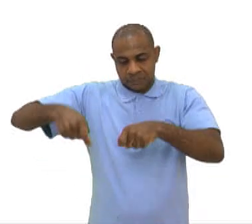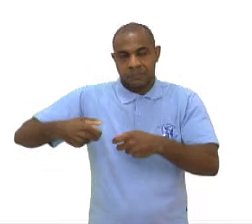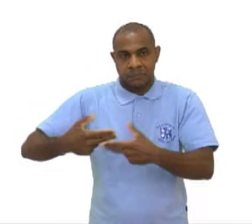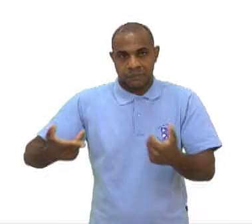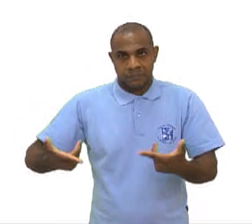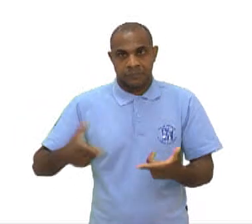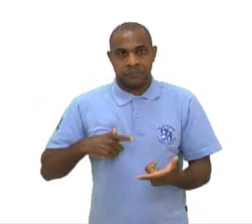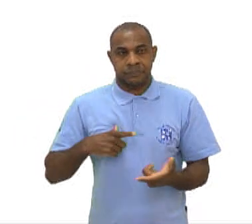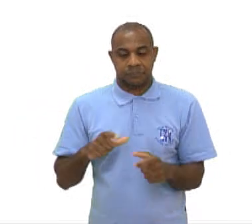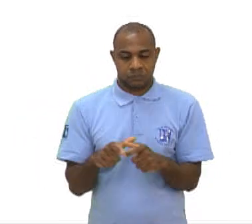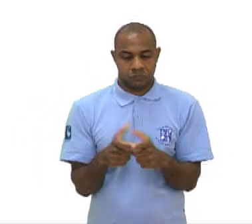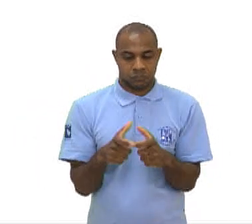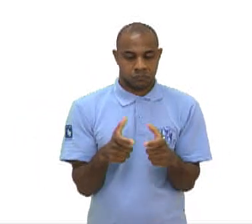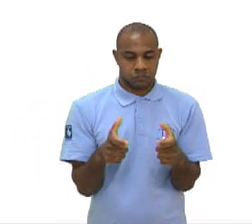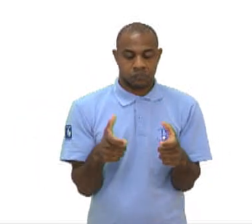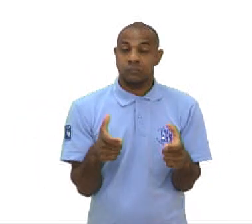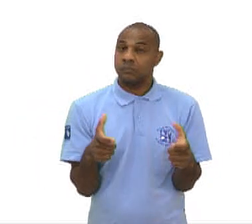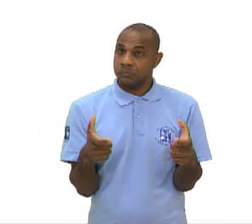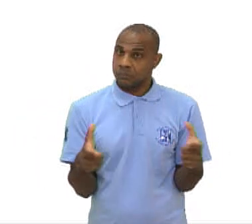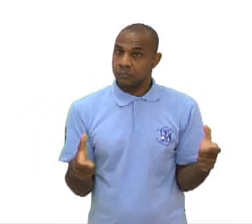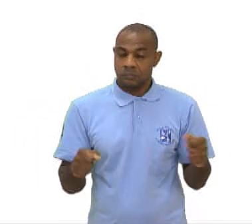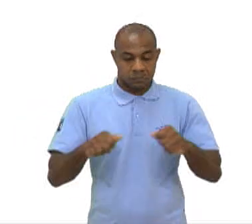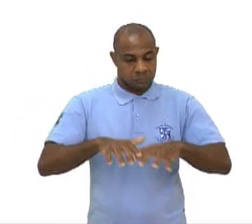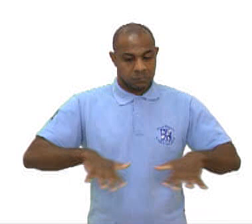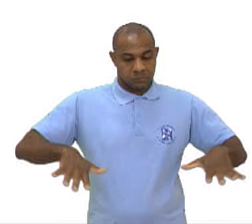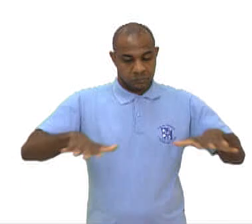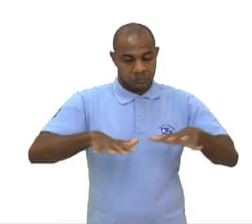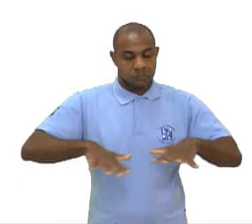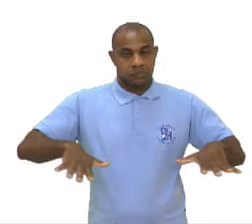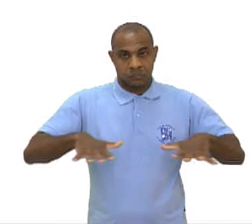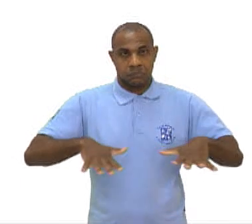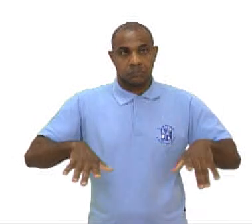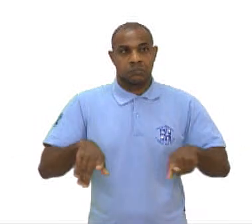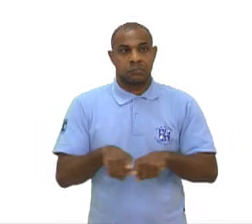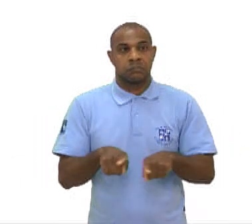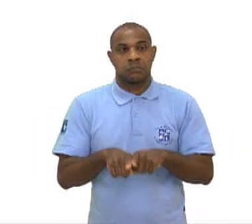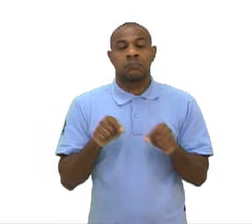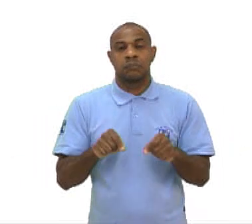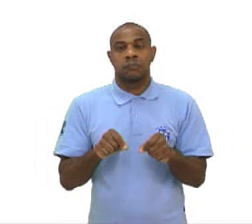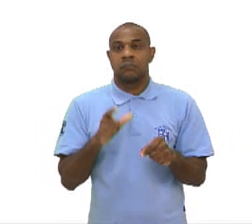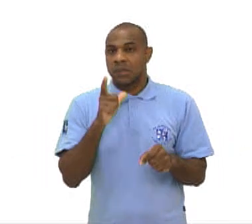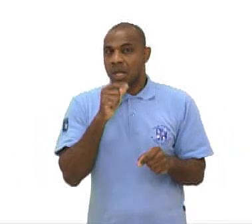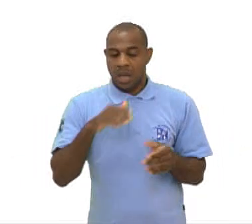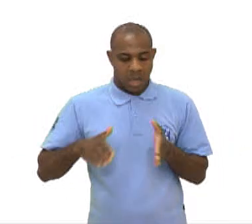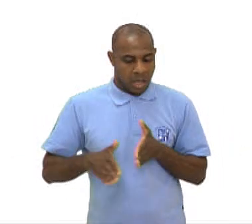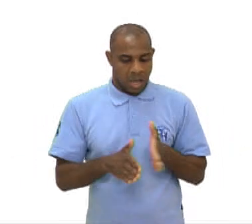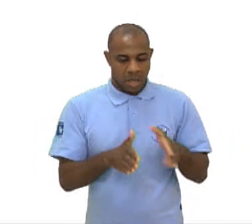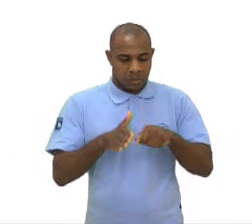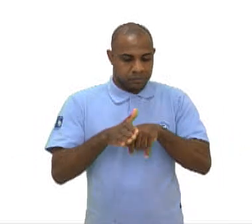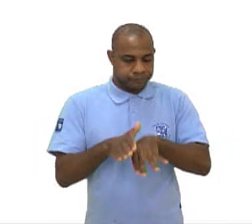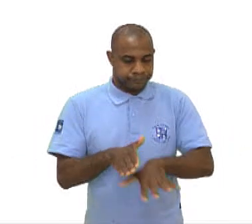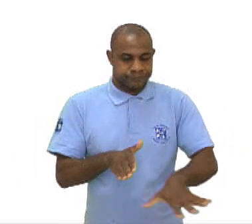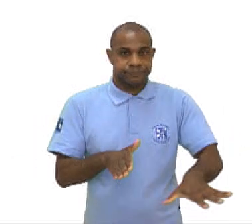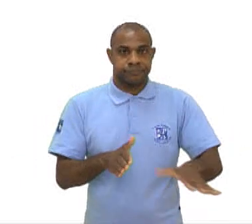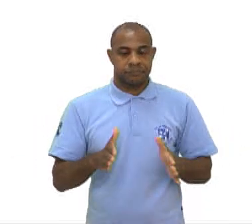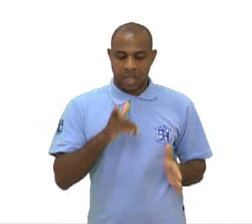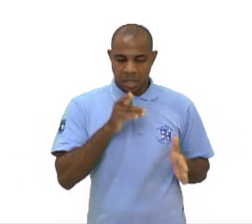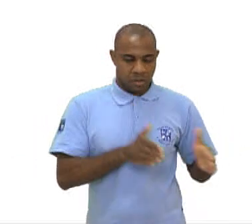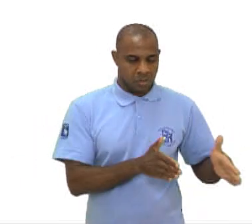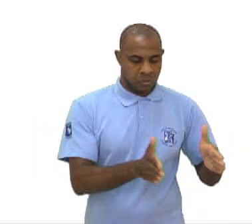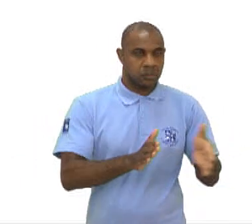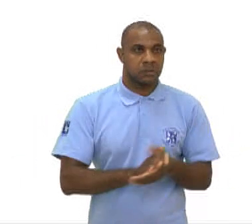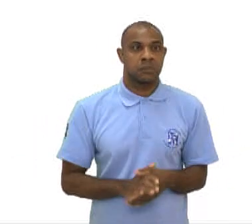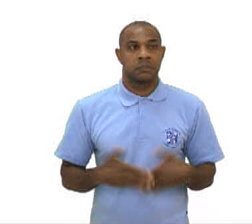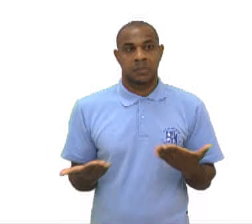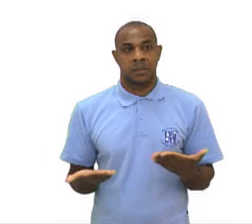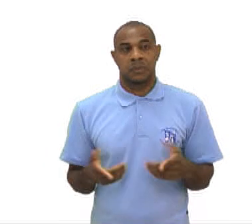no ambiente e o excesso que é transportado para os cursos de água tem causado a eutrofização, que é o que a gente falou agora, né?